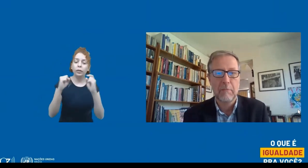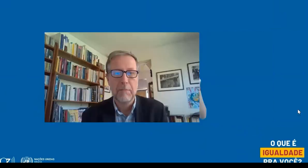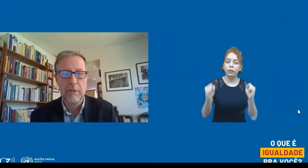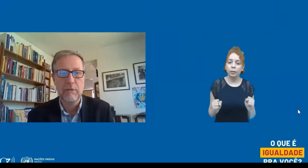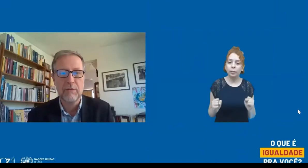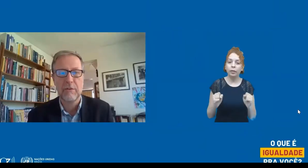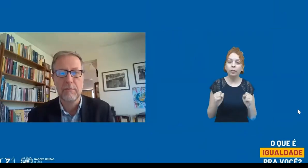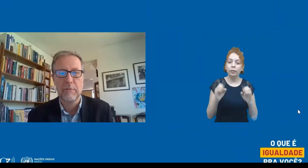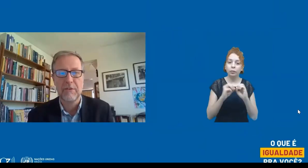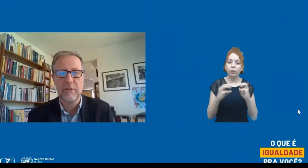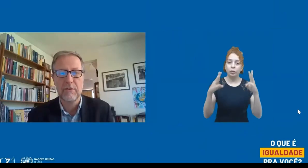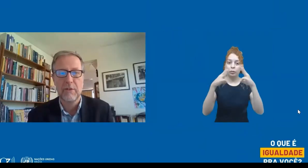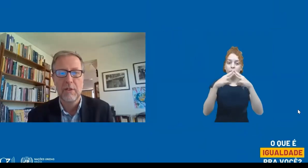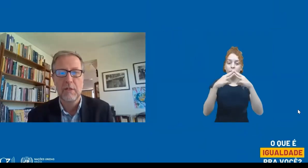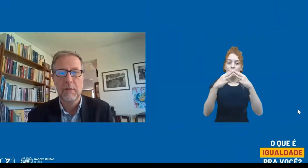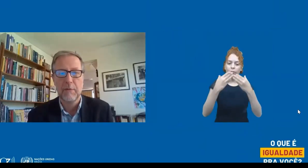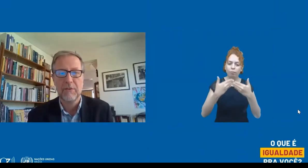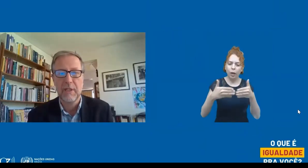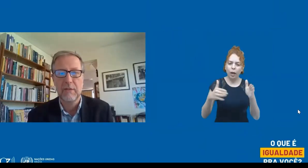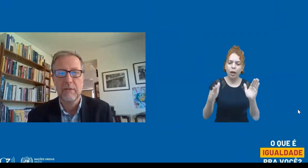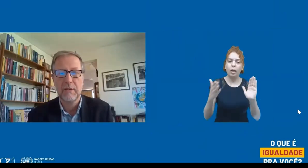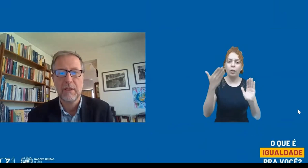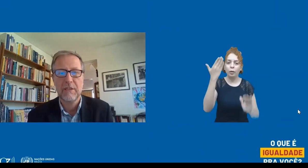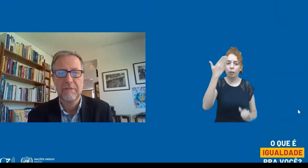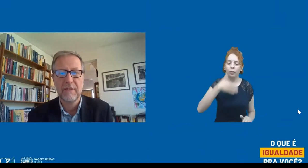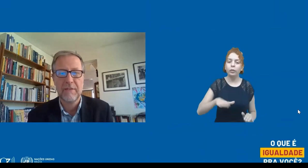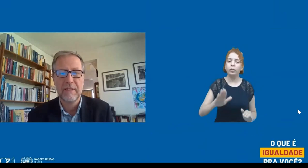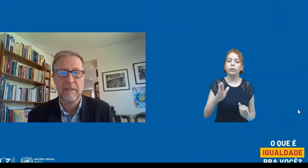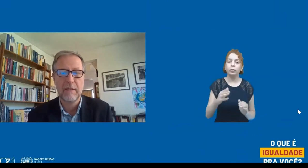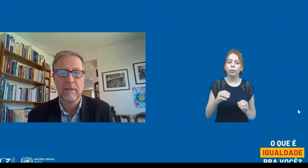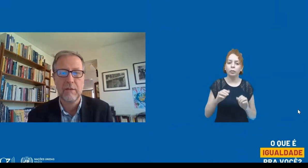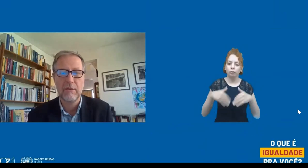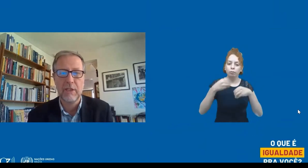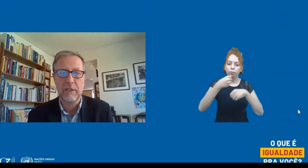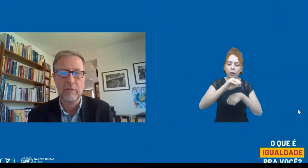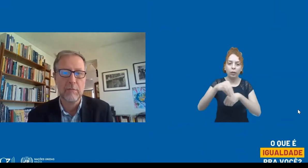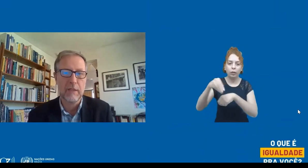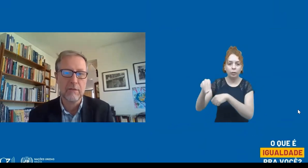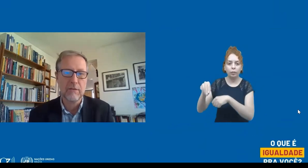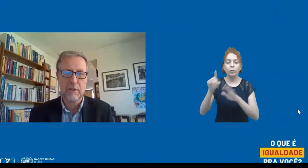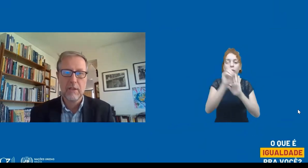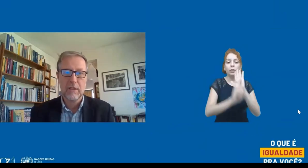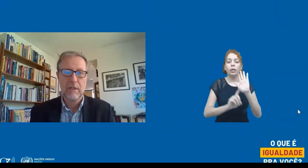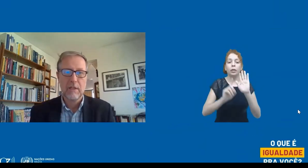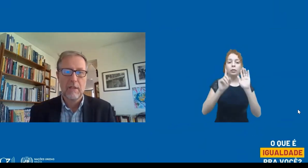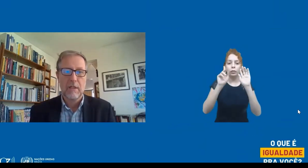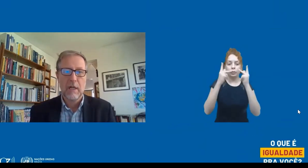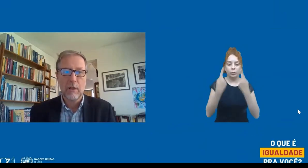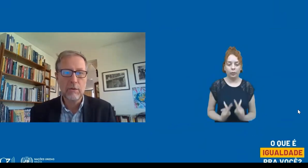ampliou os seus compromissos com a promoção e defesa dos direitos humanos.